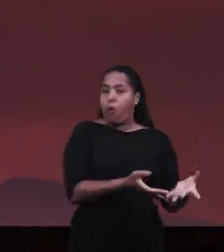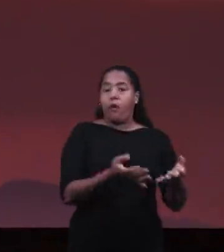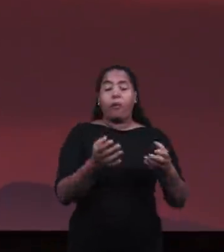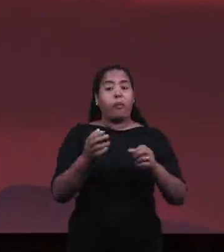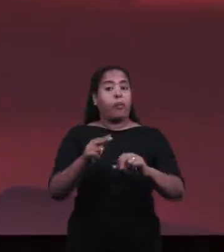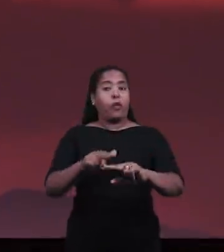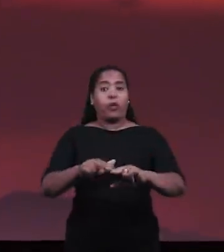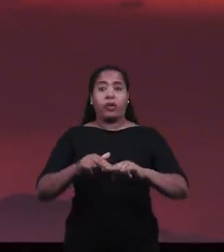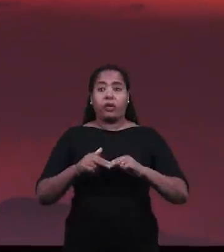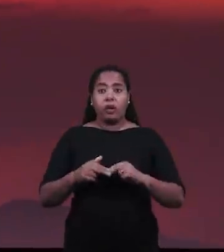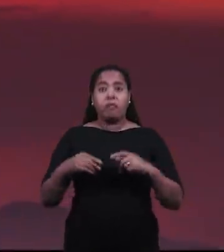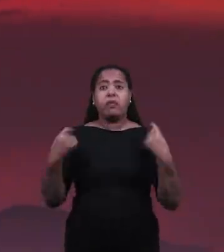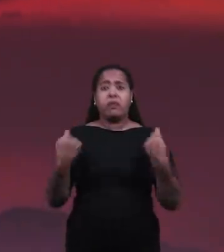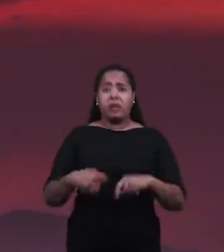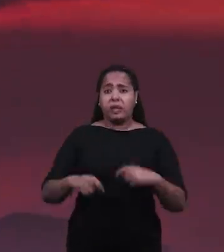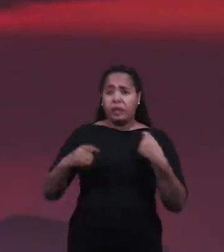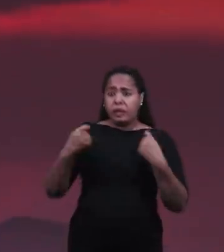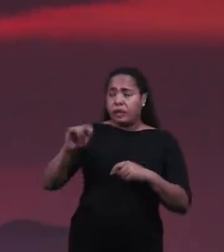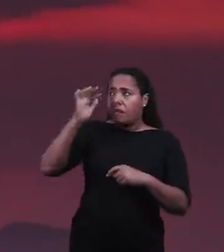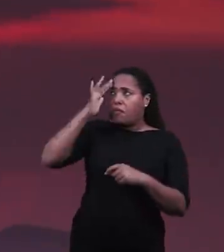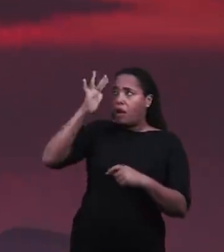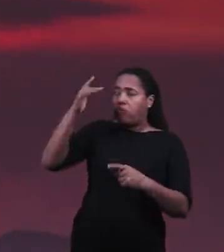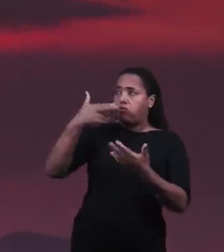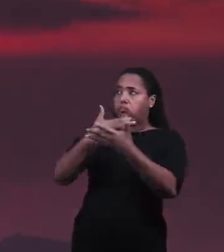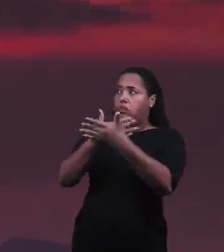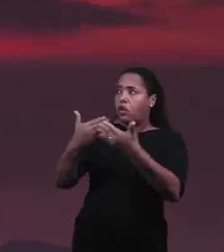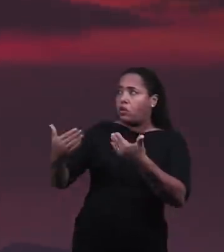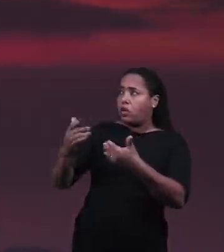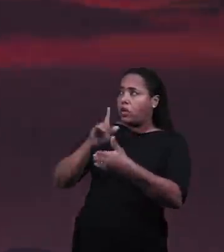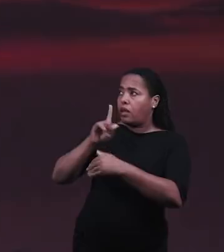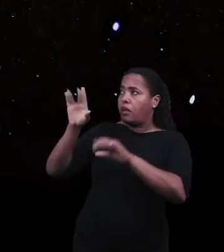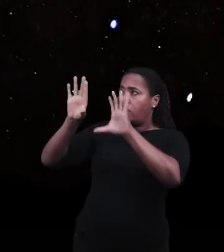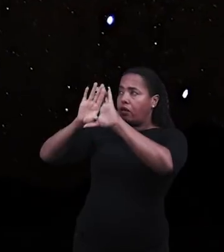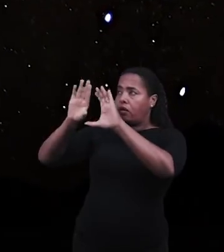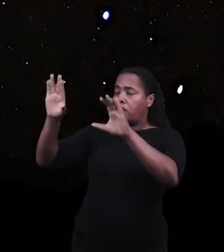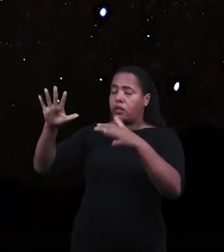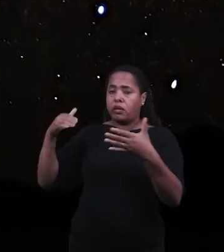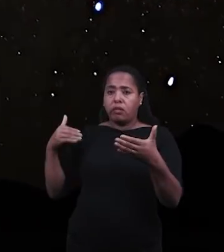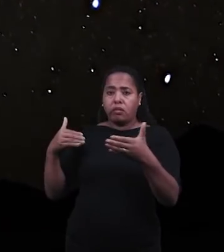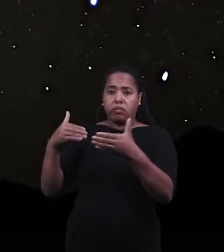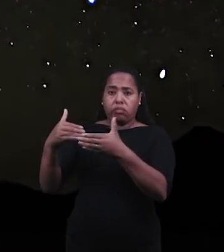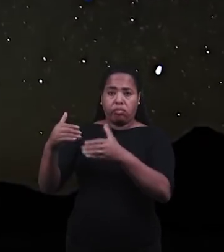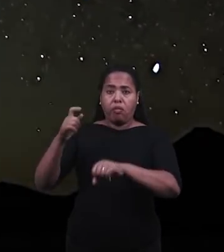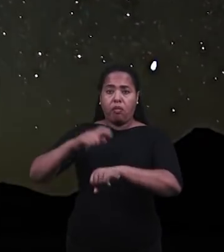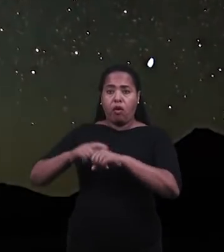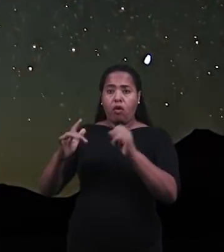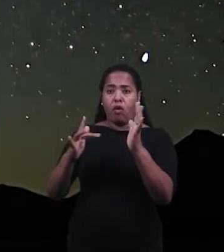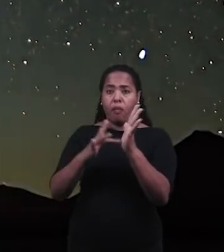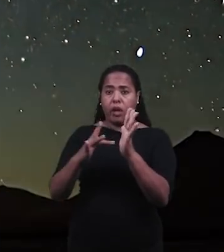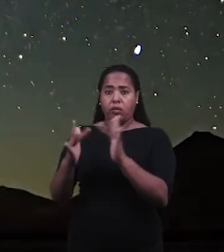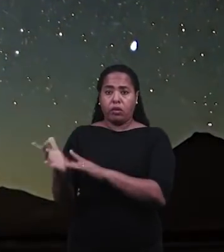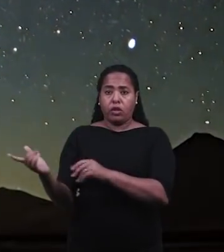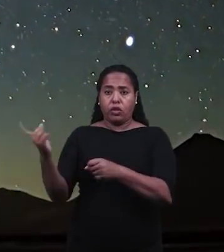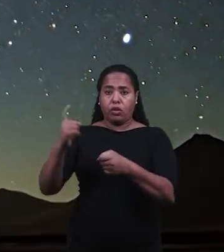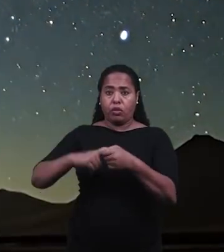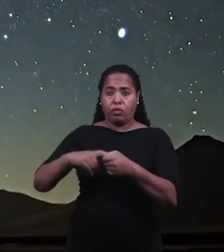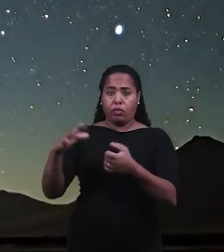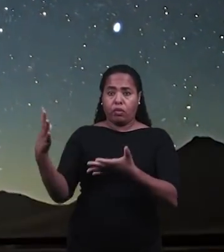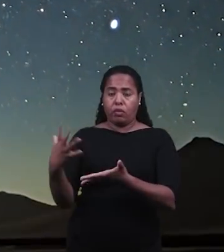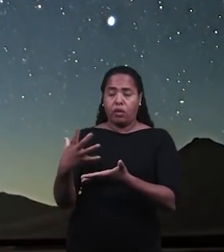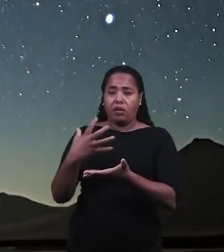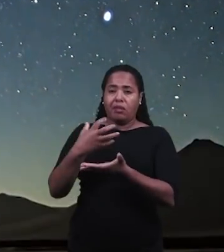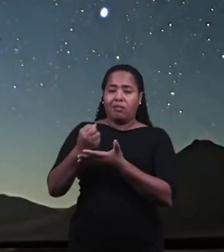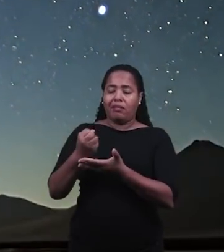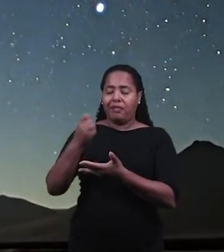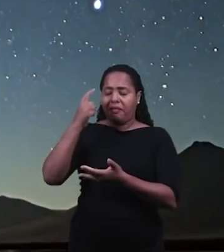seus. Pensai nas coisas lá de cima que se aproxima o reino de Deus. Pensai nas